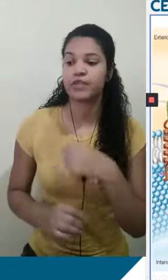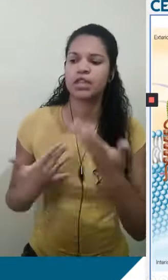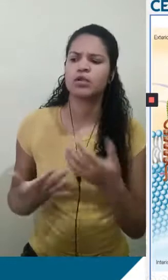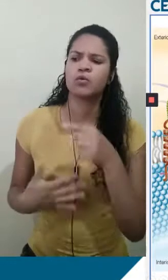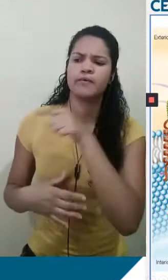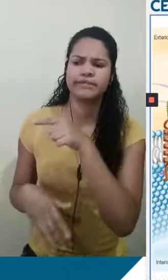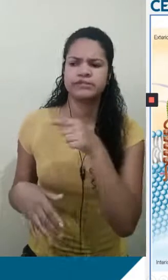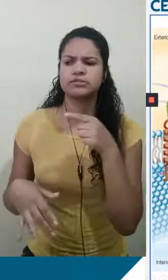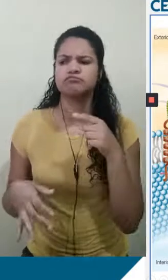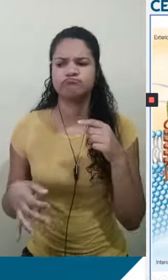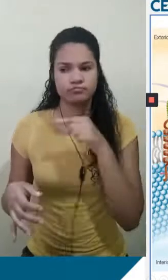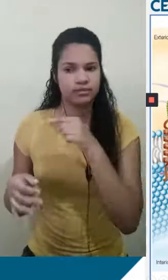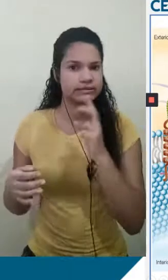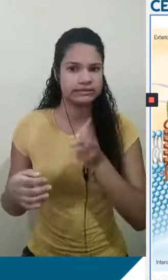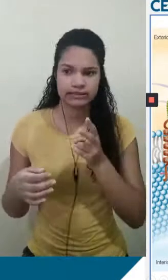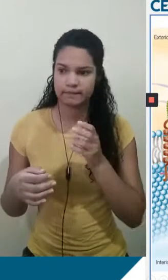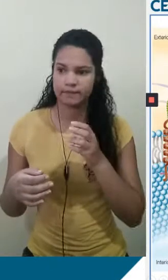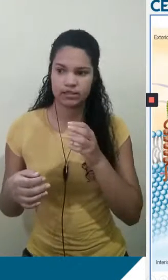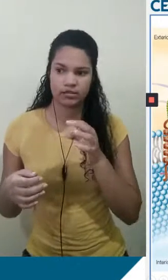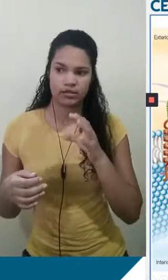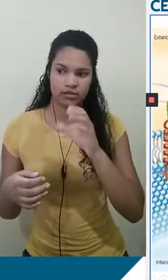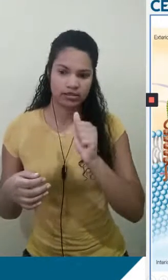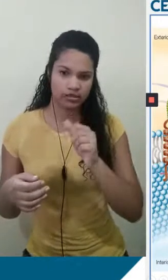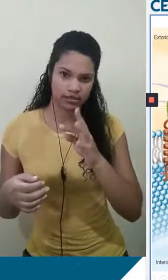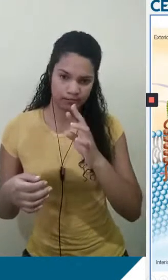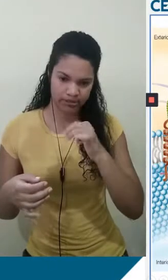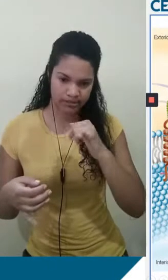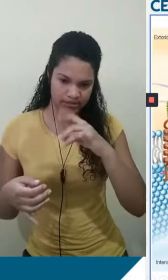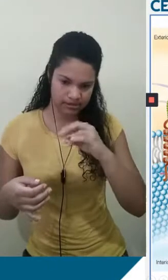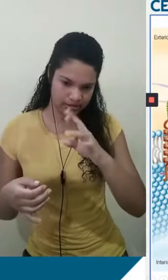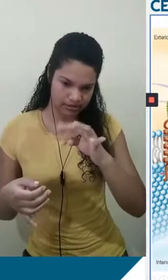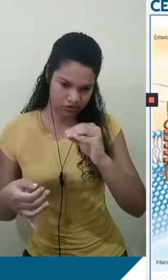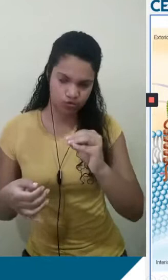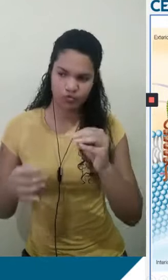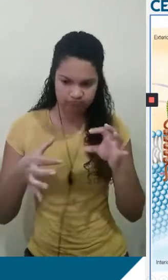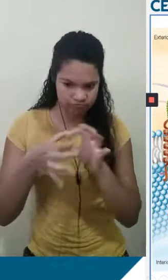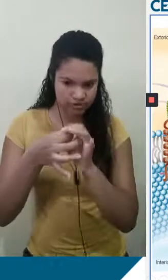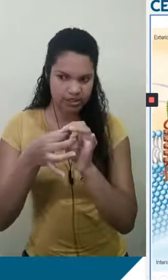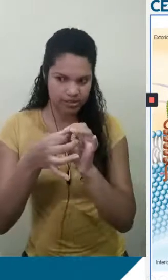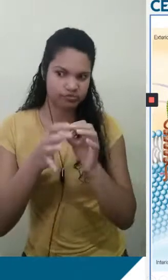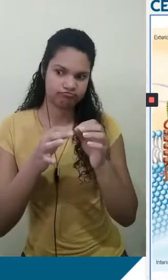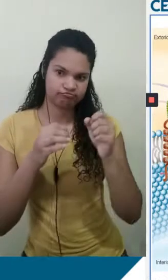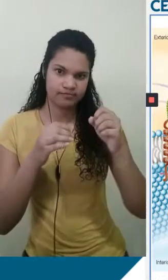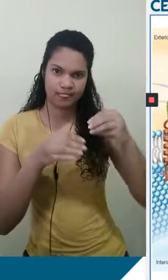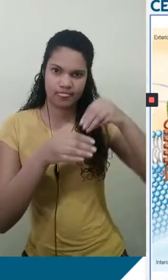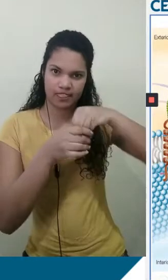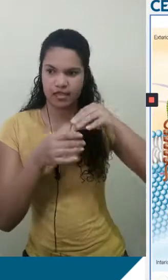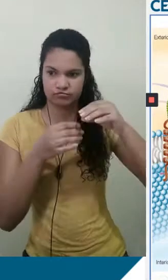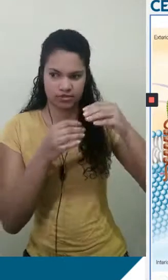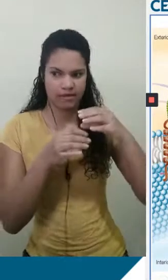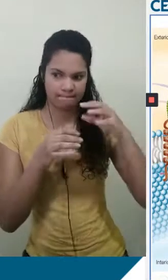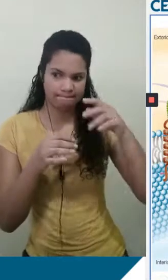ou dos lipídios, formando glicolipídios. Então, glicoproteínas é a associação de carboidratos com proteínas e